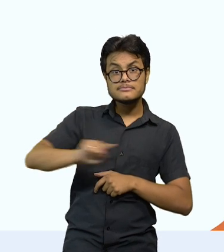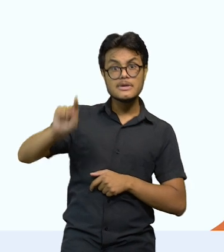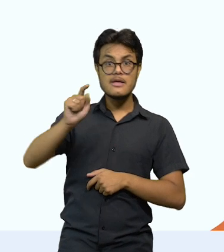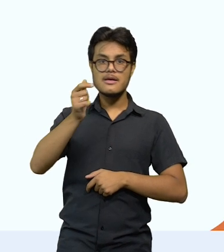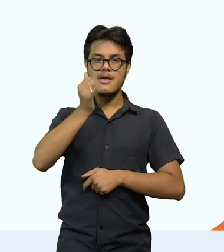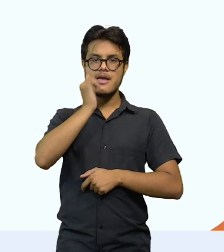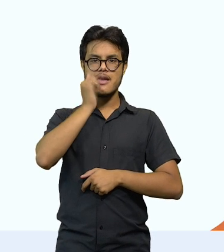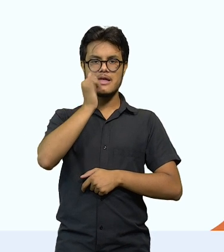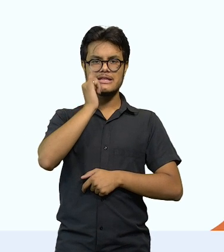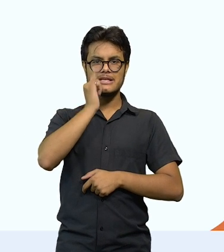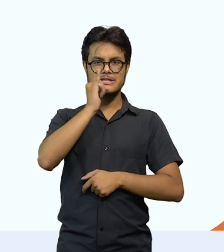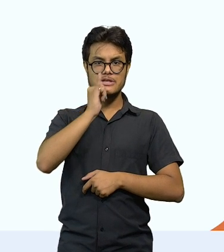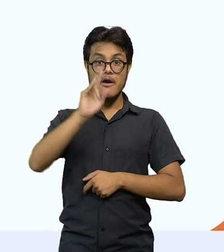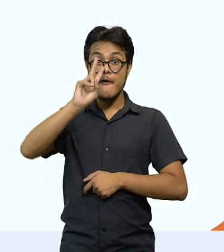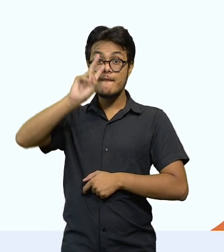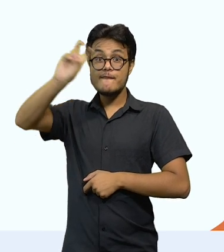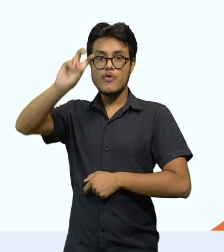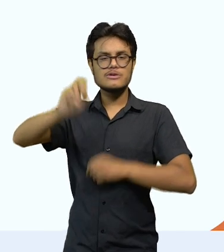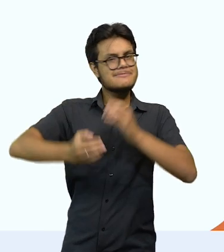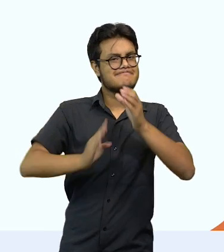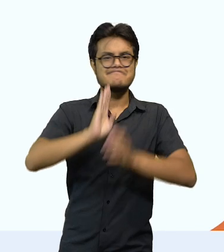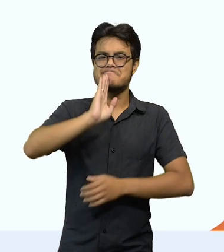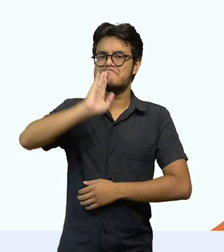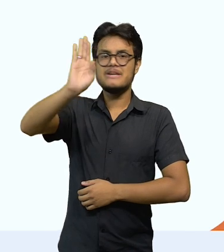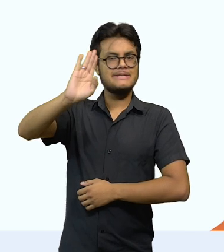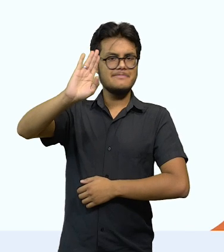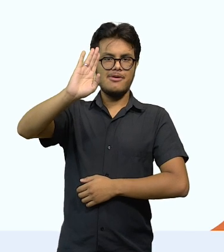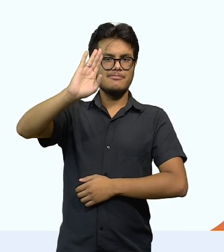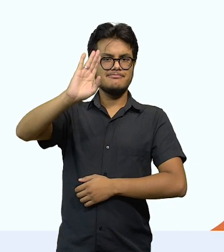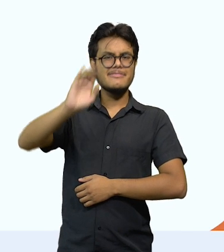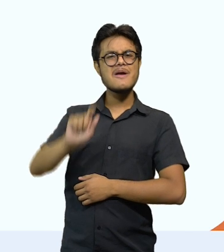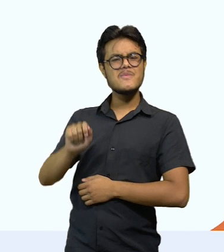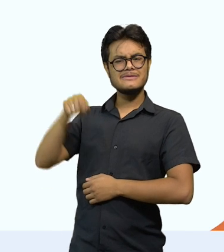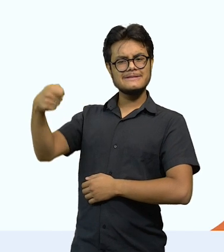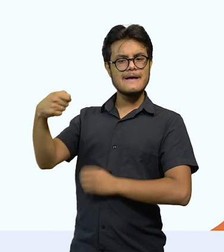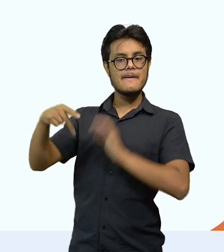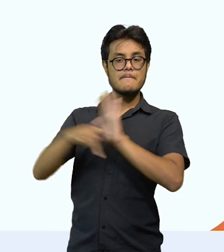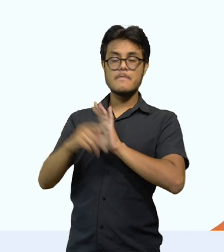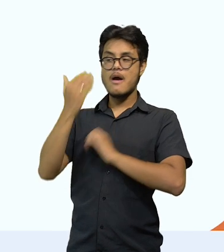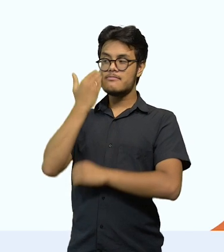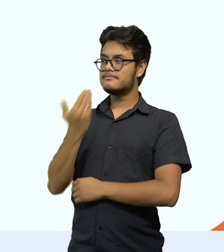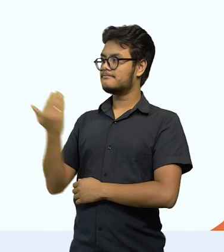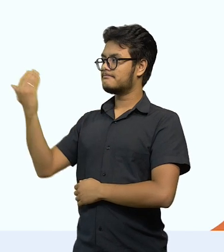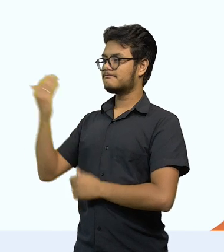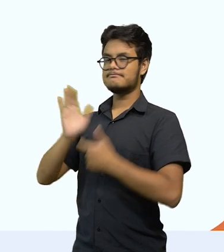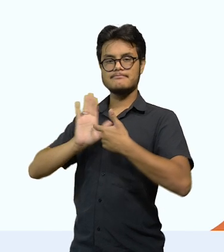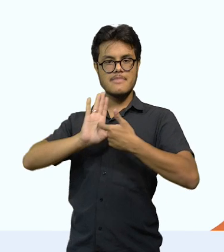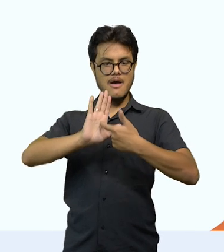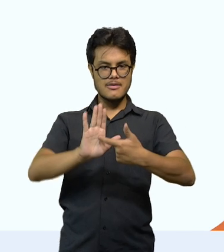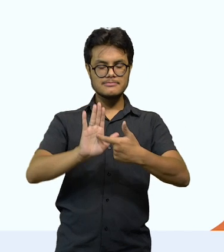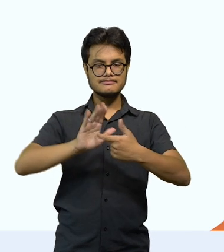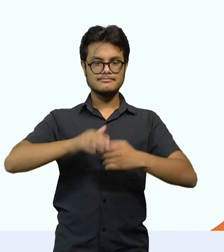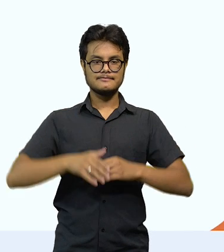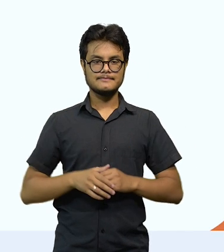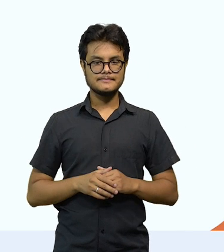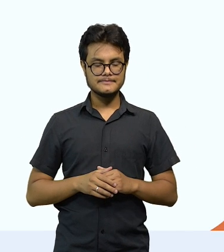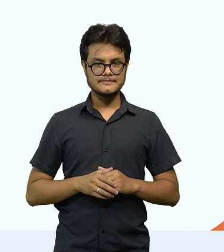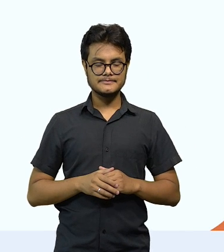de força eletromotriz, e essa simbologia aqui marcada, ela representa uma coisa